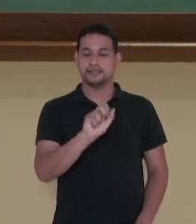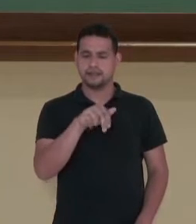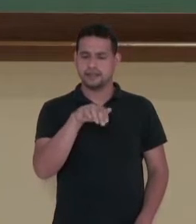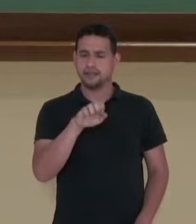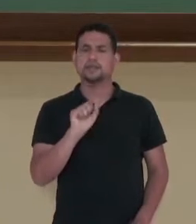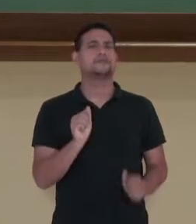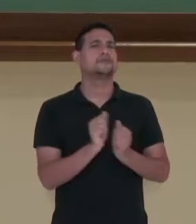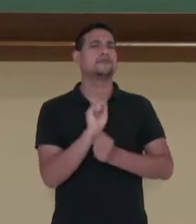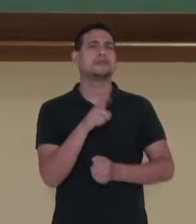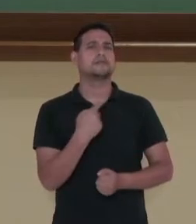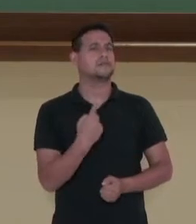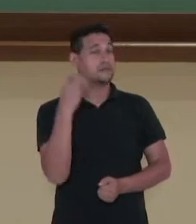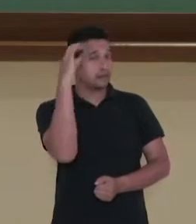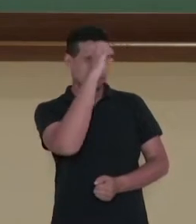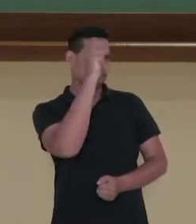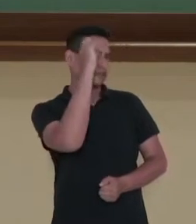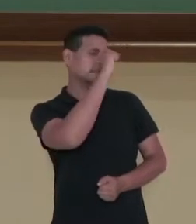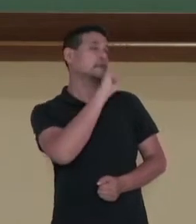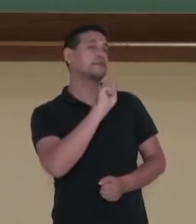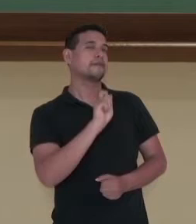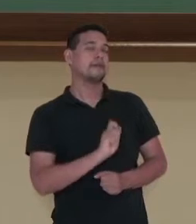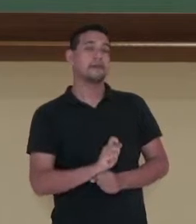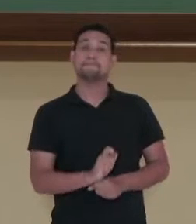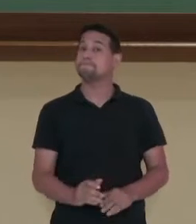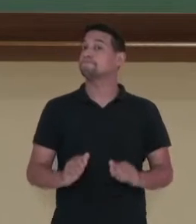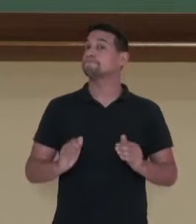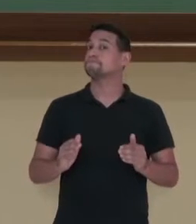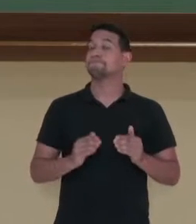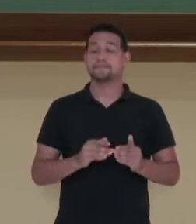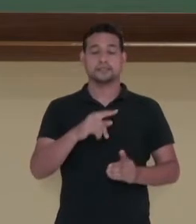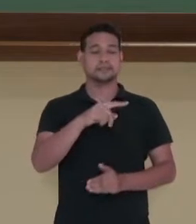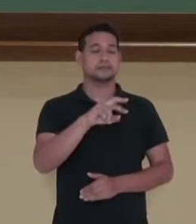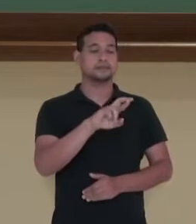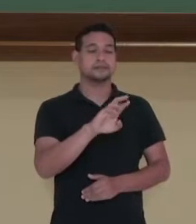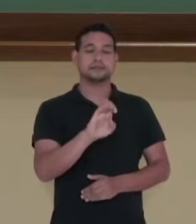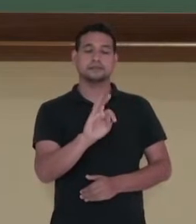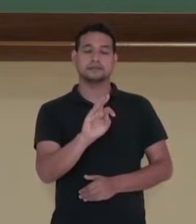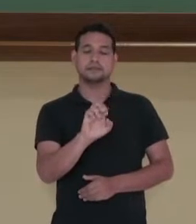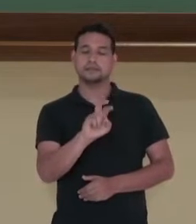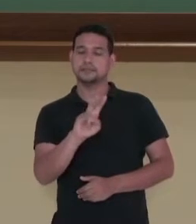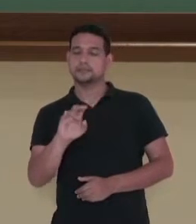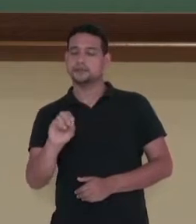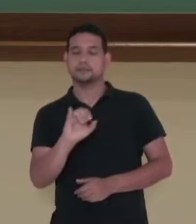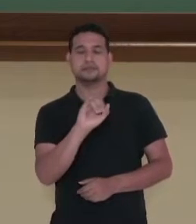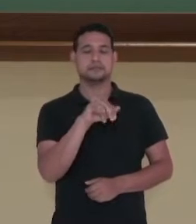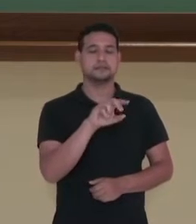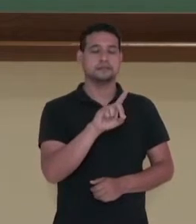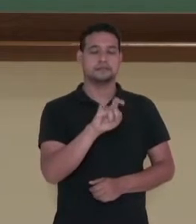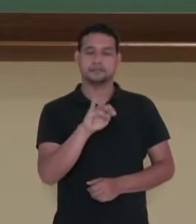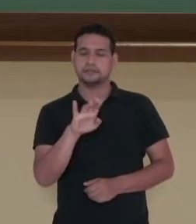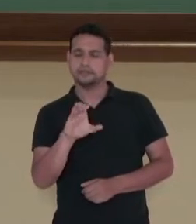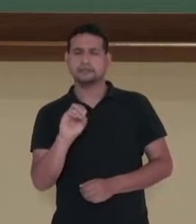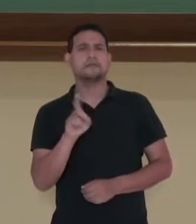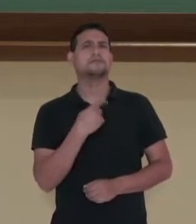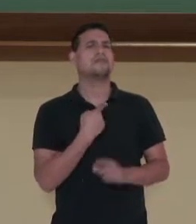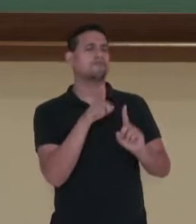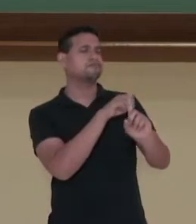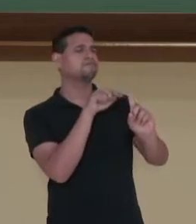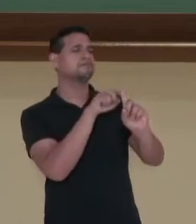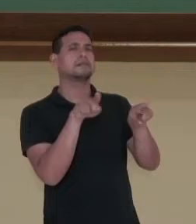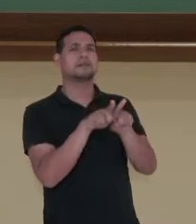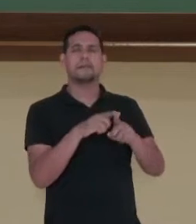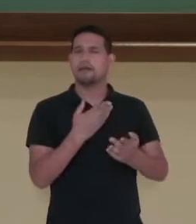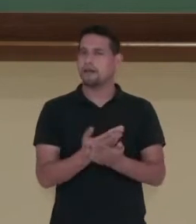a aprender un poco más hoy sobre pretérito indefinido. Vamos para nuestros objetivos para